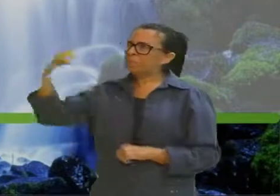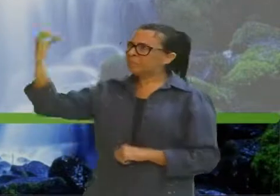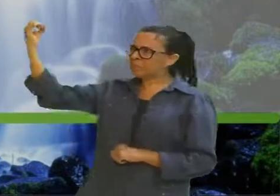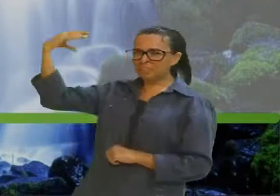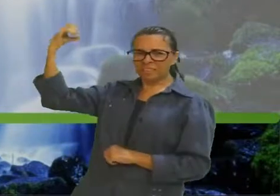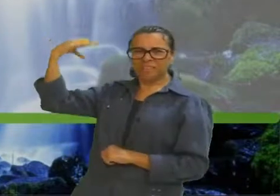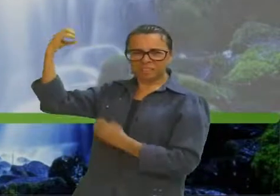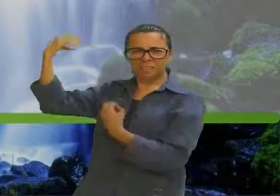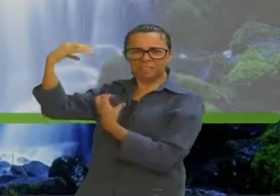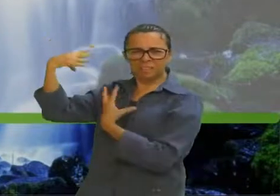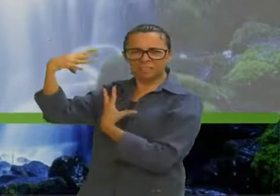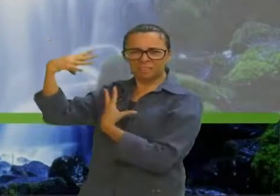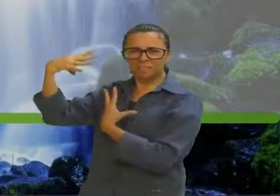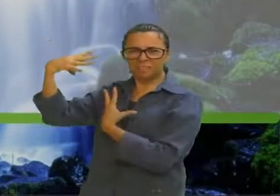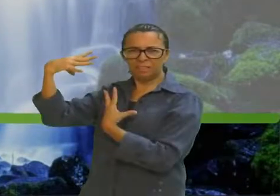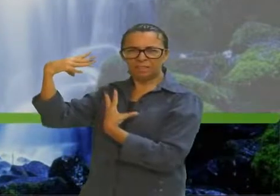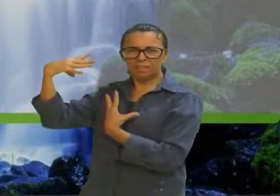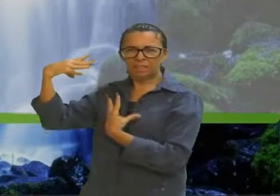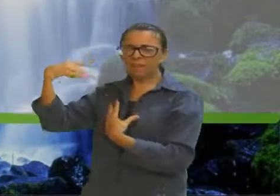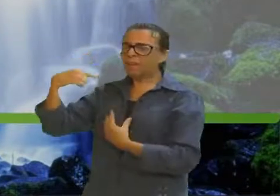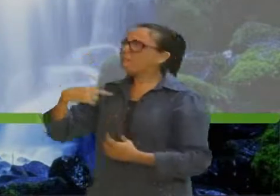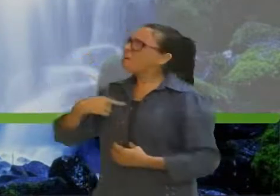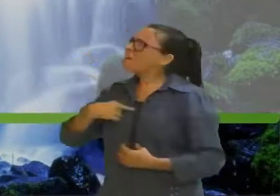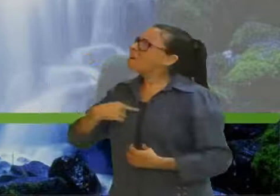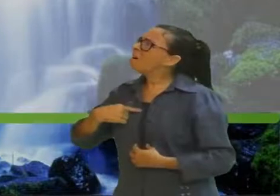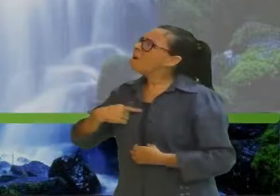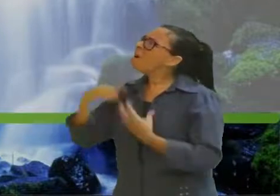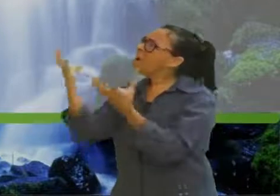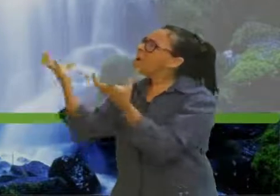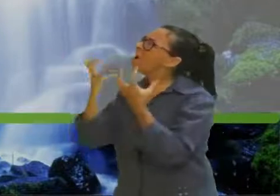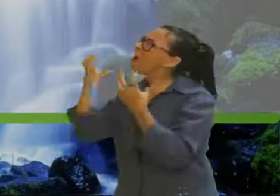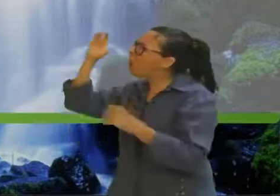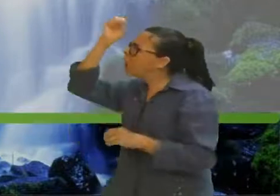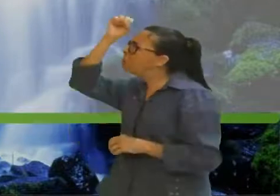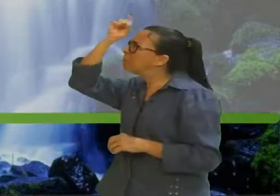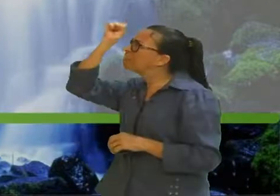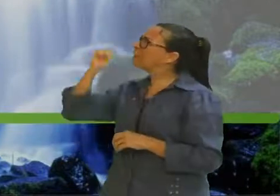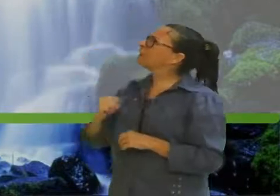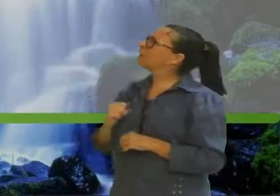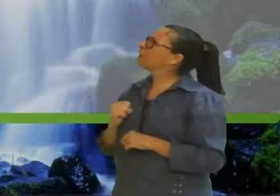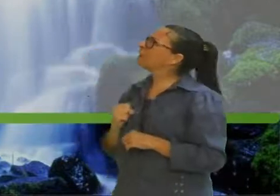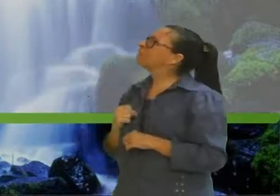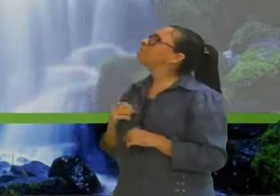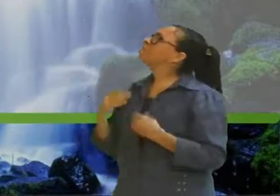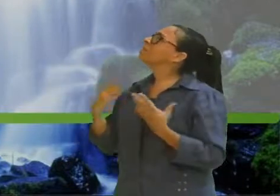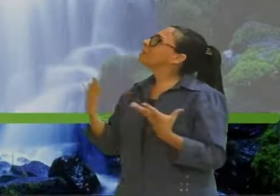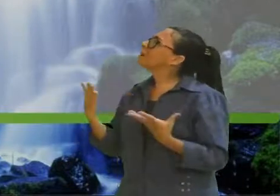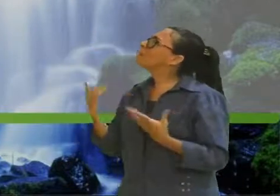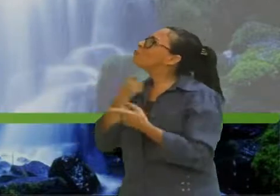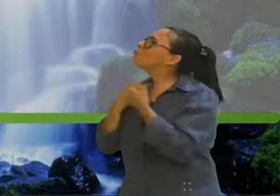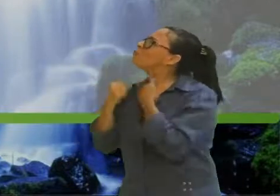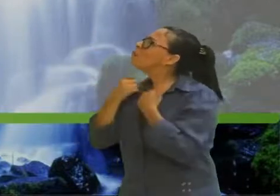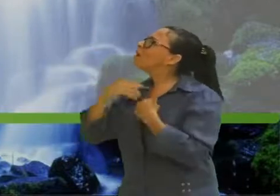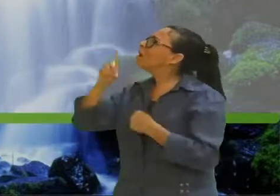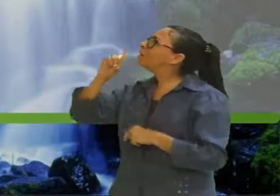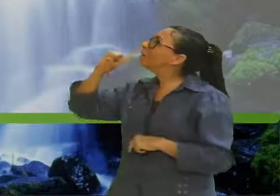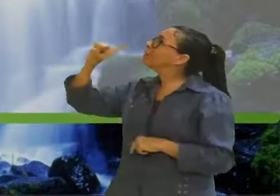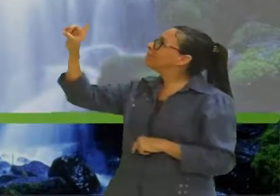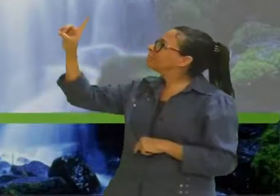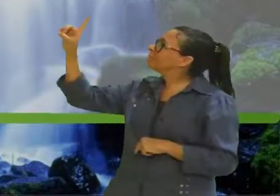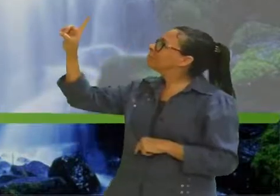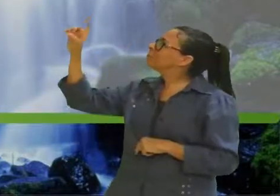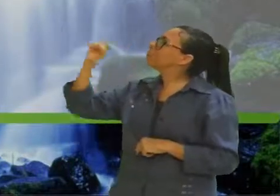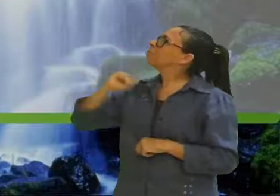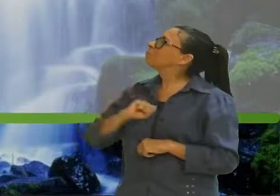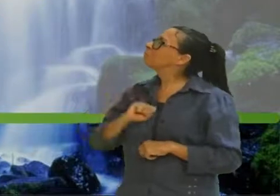você passa a conhecê-lo intimamente por experiência própria. Então, quando você começa a ver que você coloca a